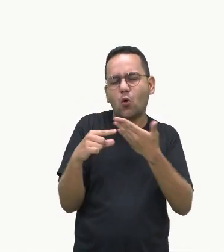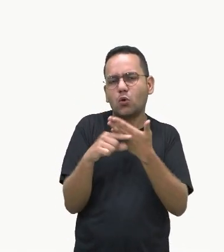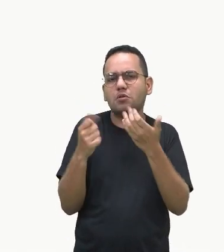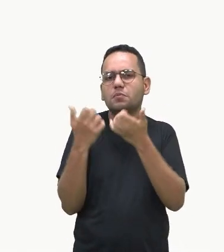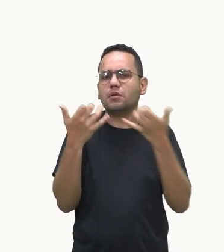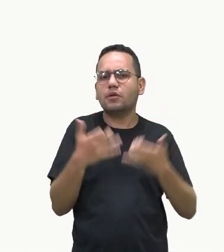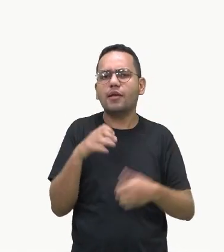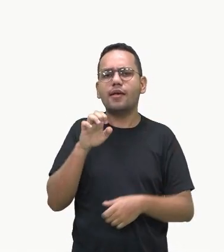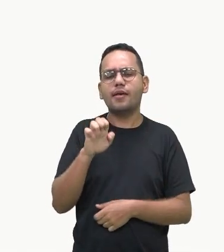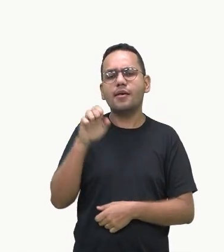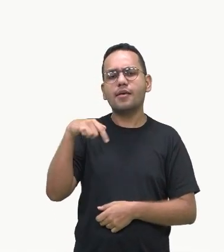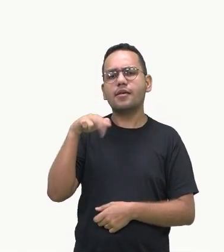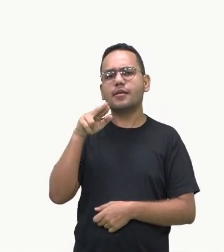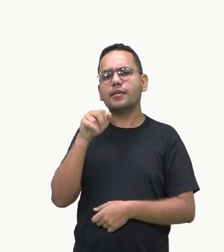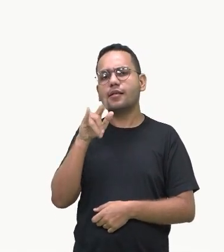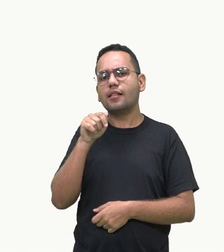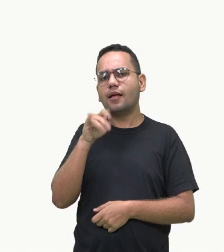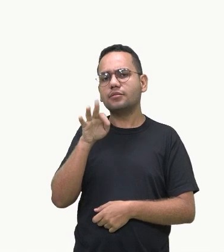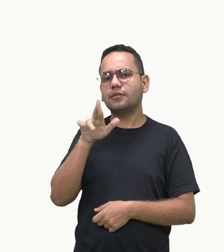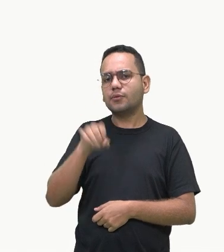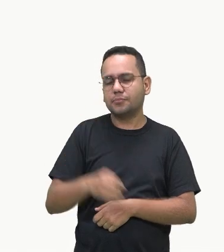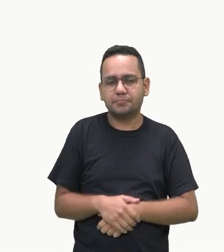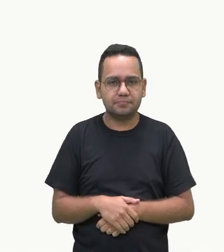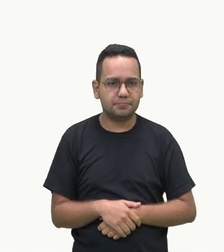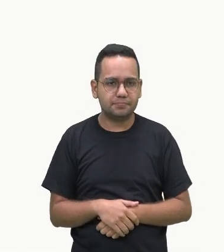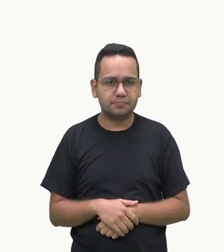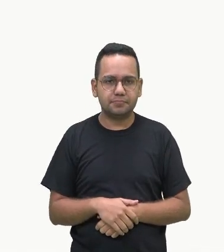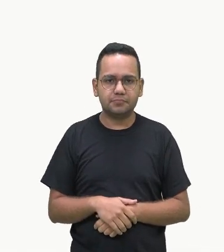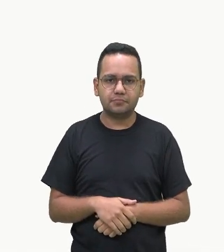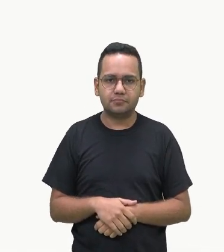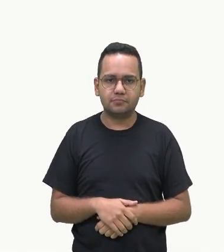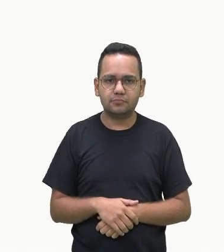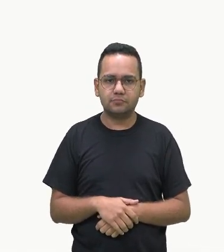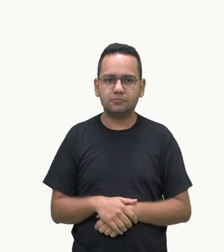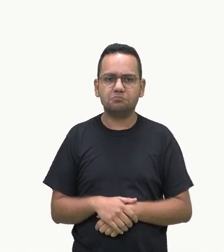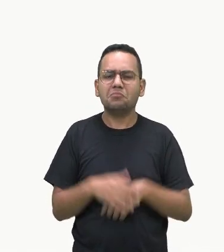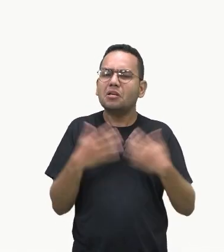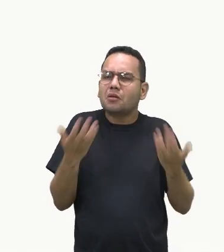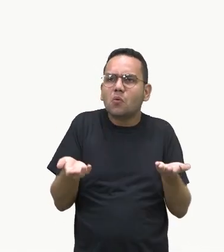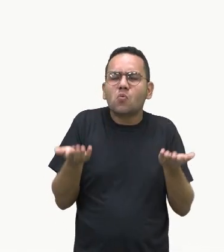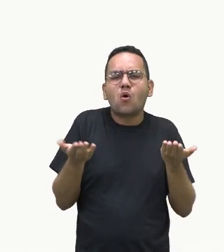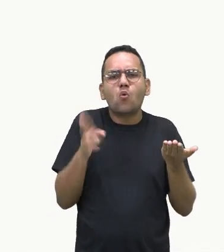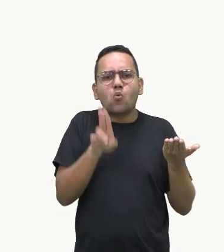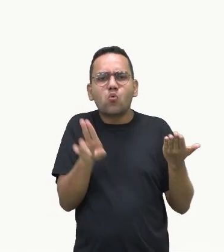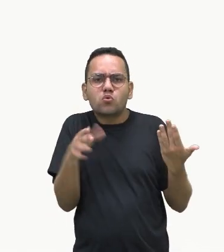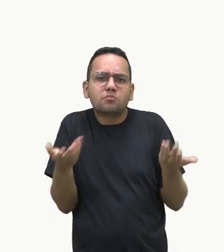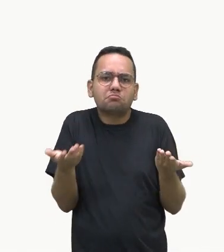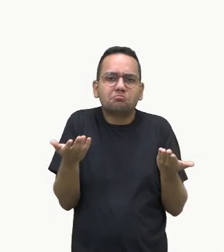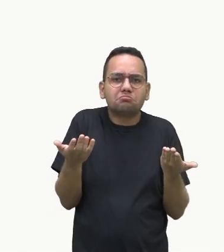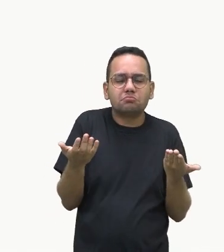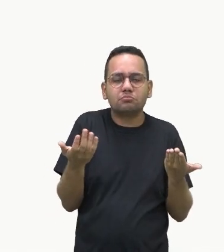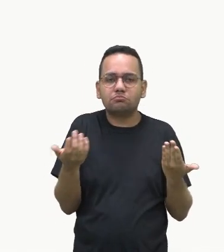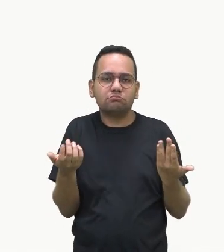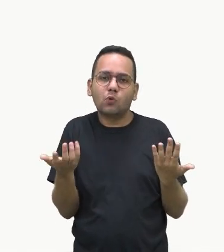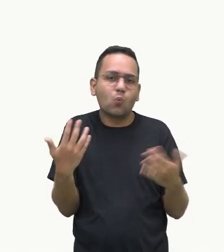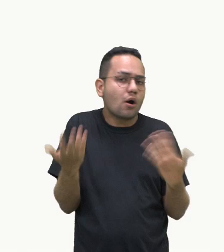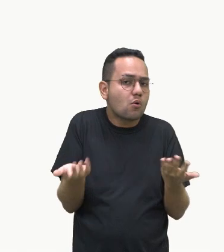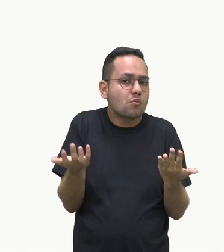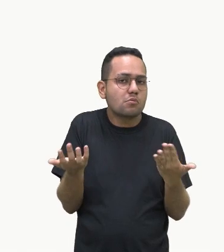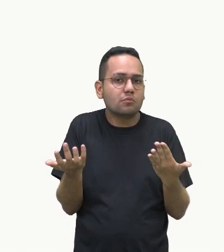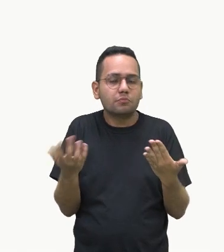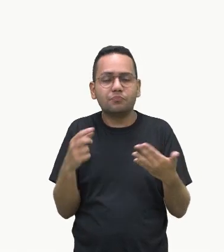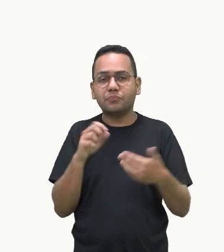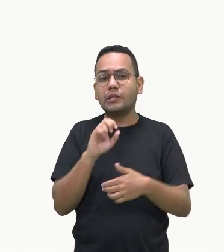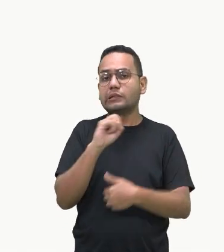ele tem 3 lados. Tudo bem? Mas, professora, qual eu devo usar, o triângulo ou o trilátero? Se você usar o